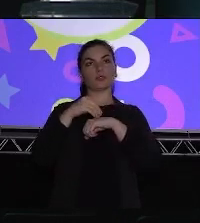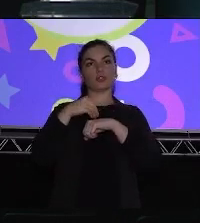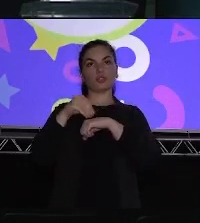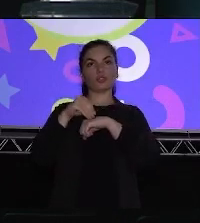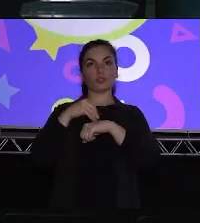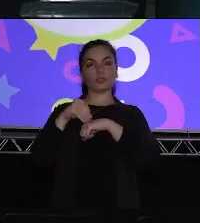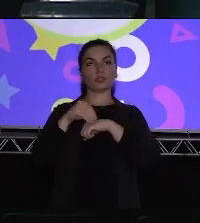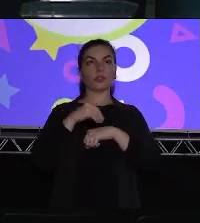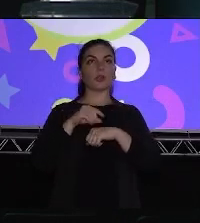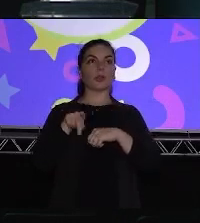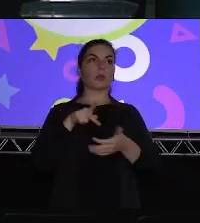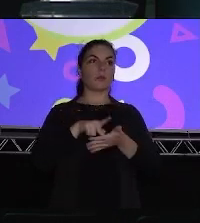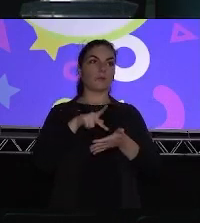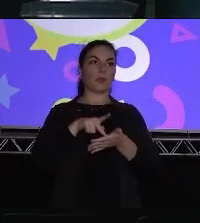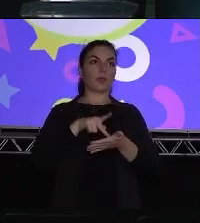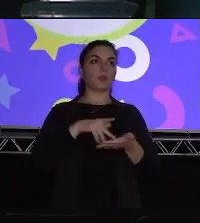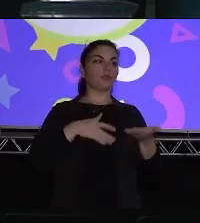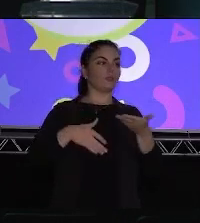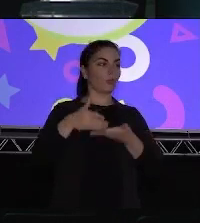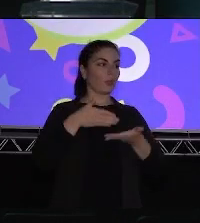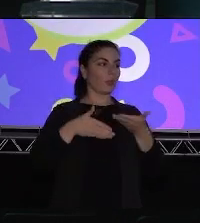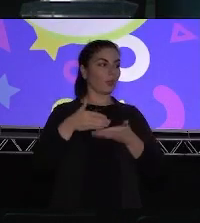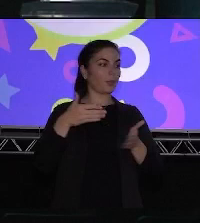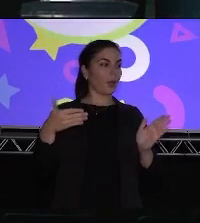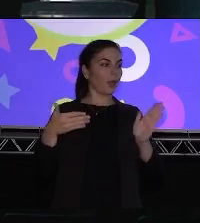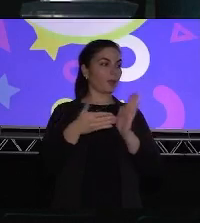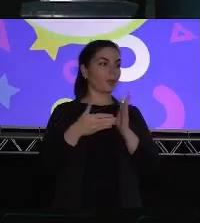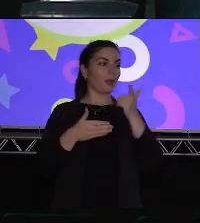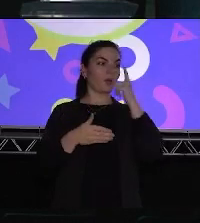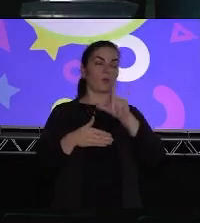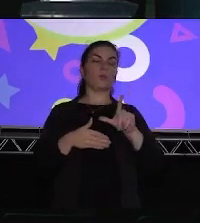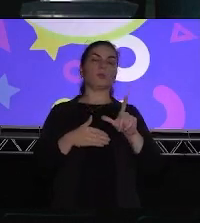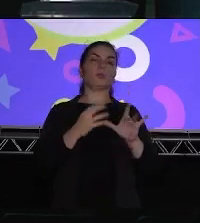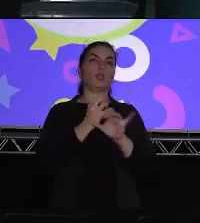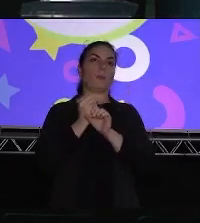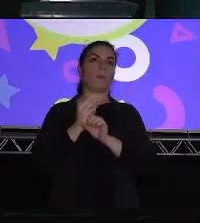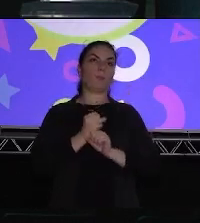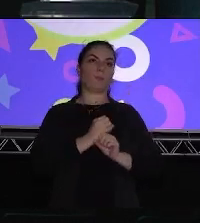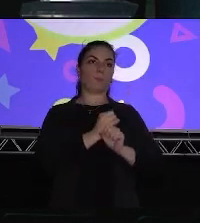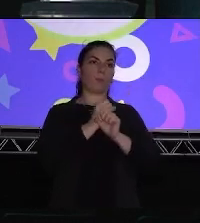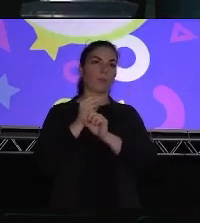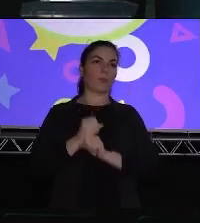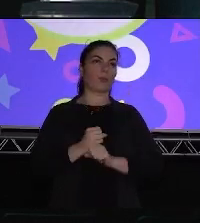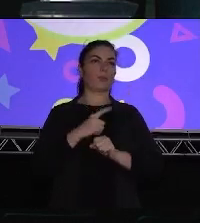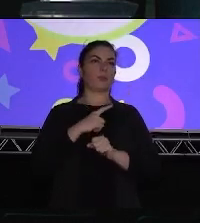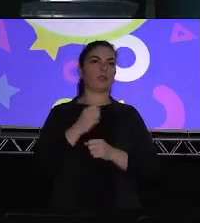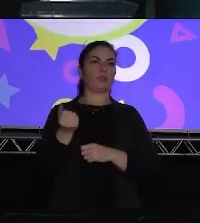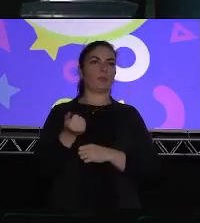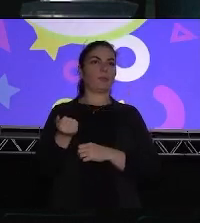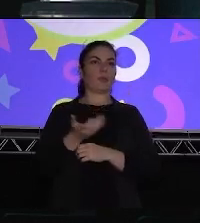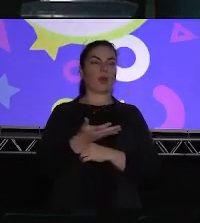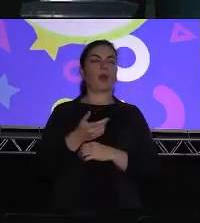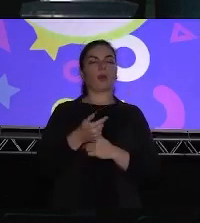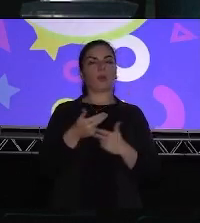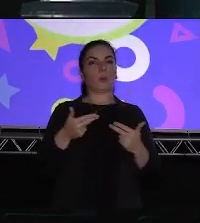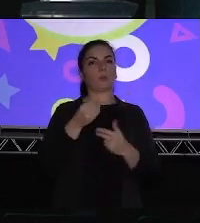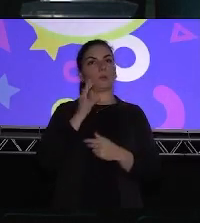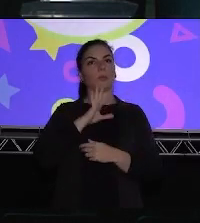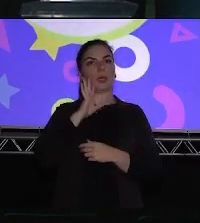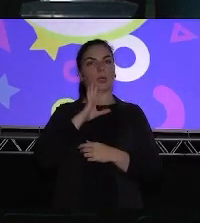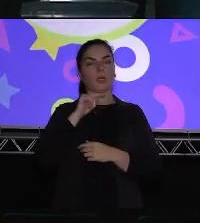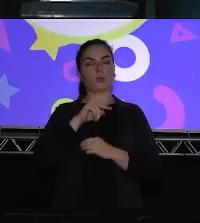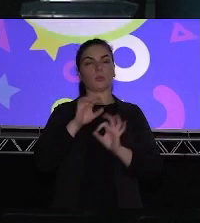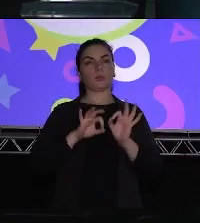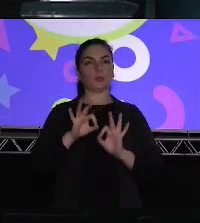a jogabilidade vai até tu atingir uma pontuação X, né? A gente tinha um dadinho que rolava ali, foi muito legal desenvolver esse